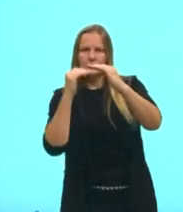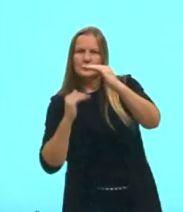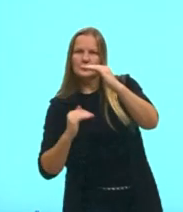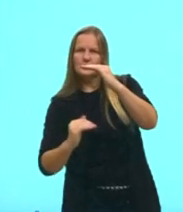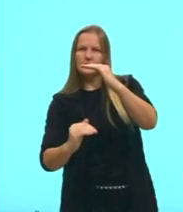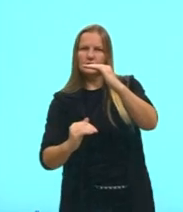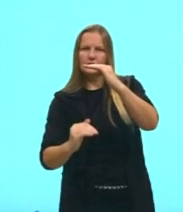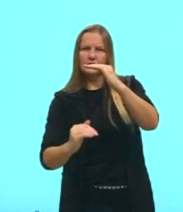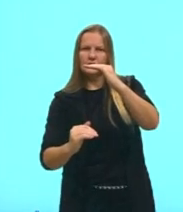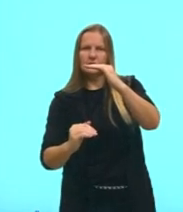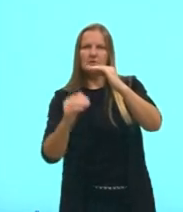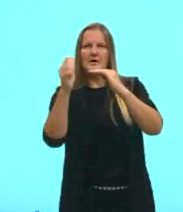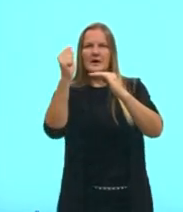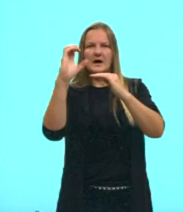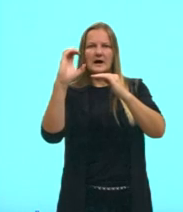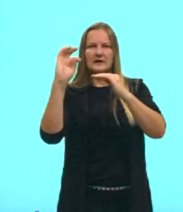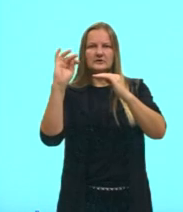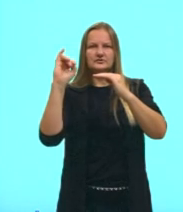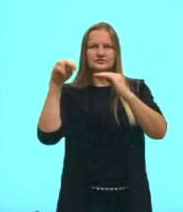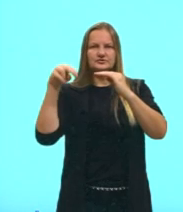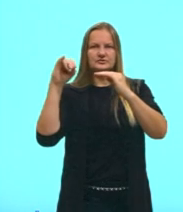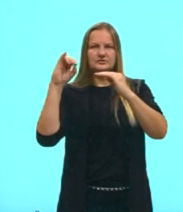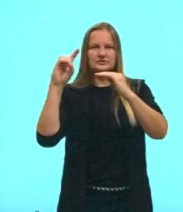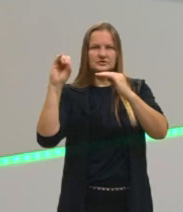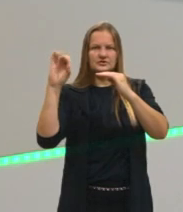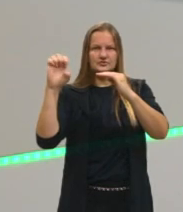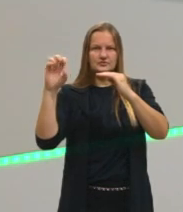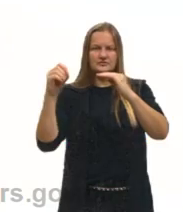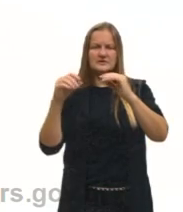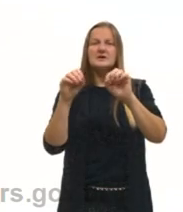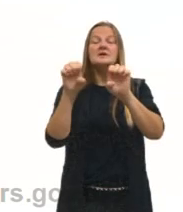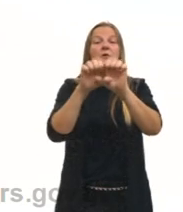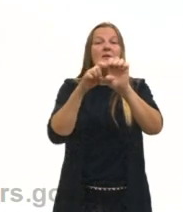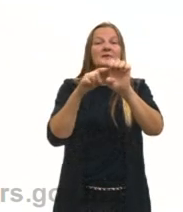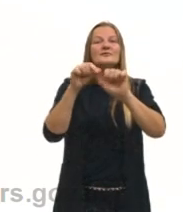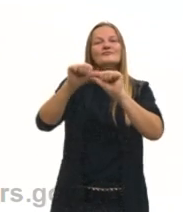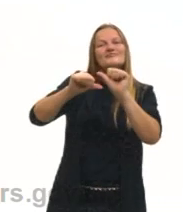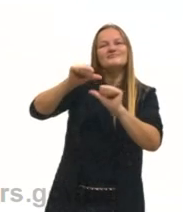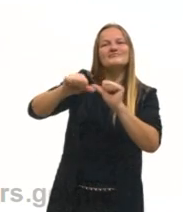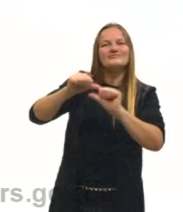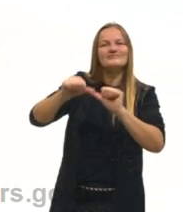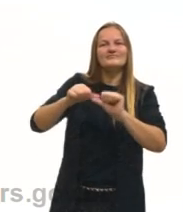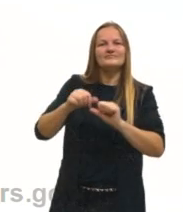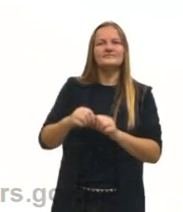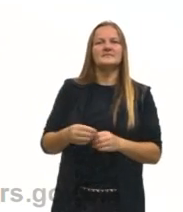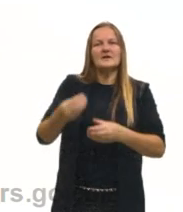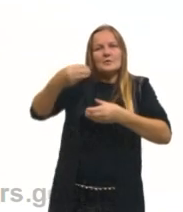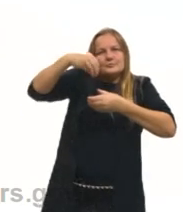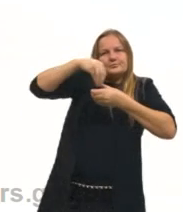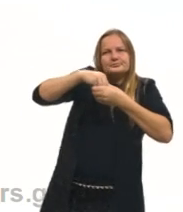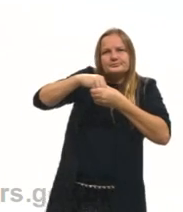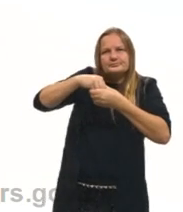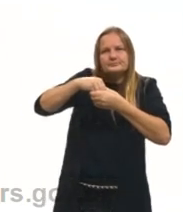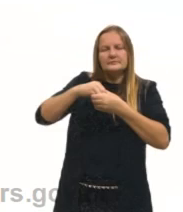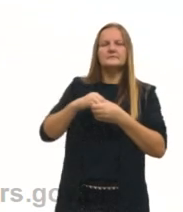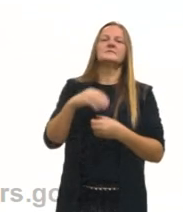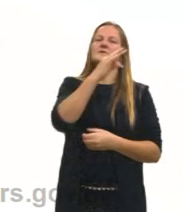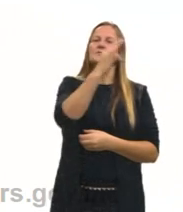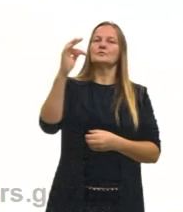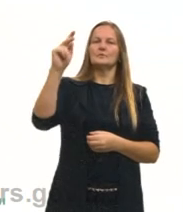são essas linhas que são actinídeos Esses são os elementos de transição interna da tabela